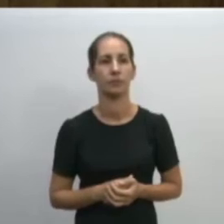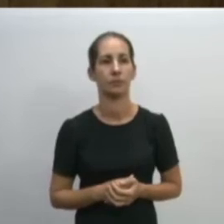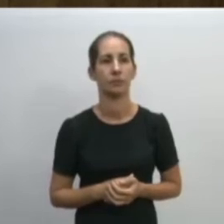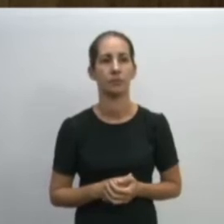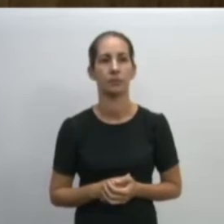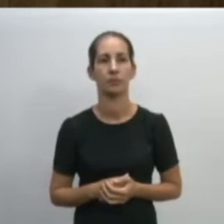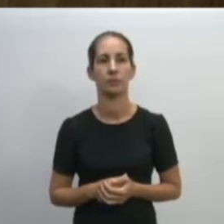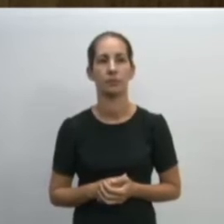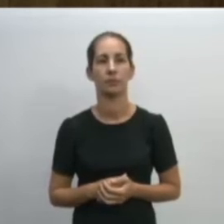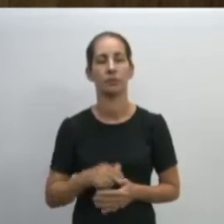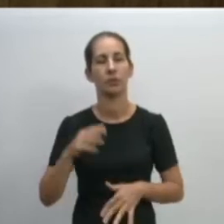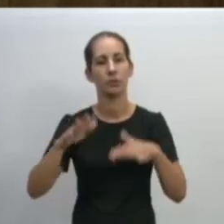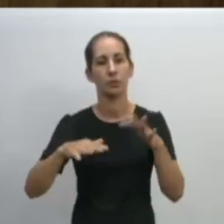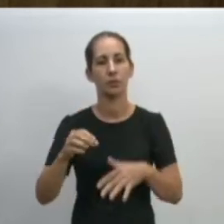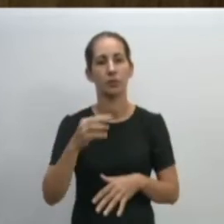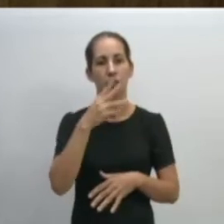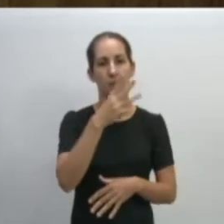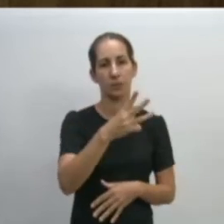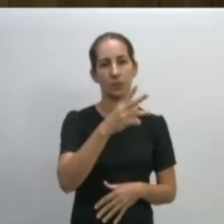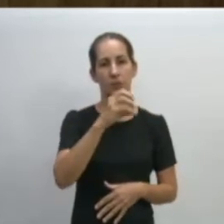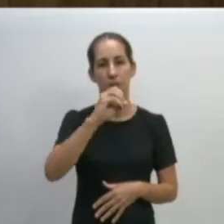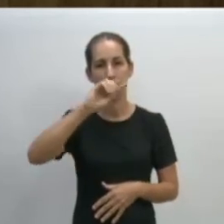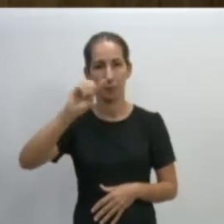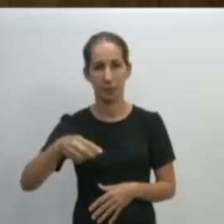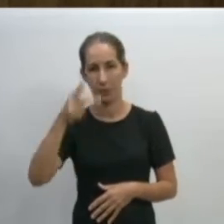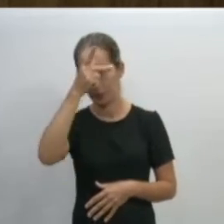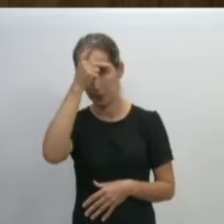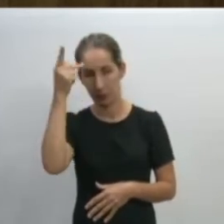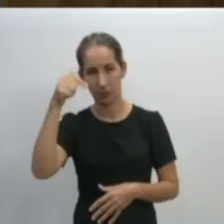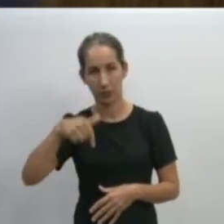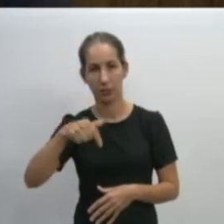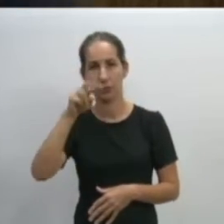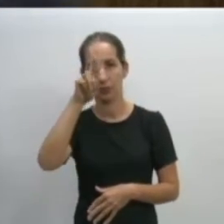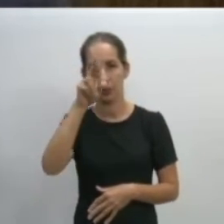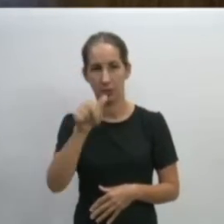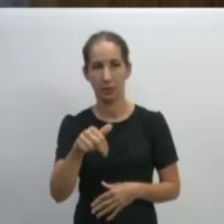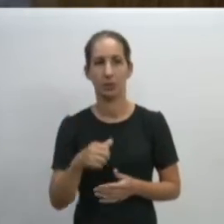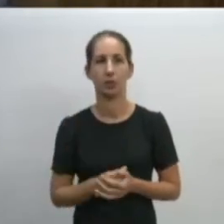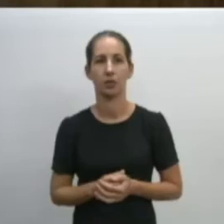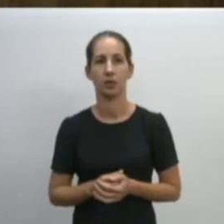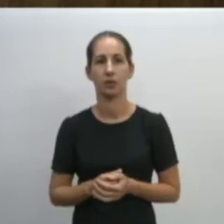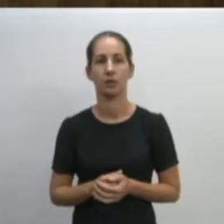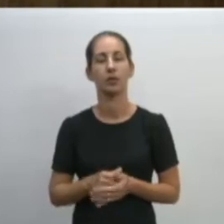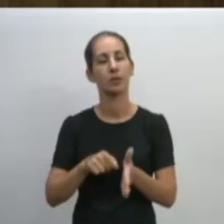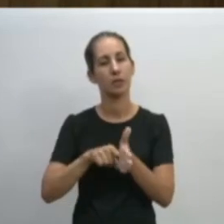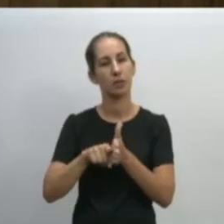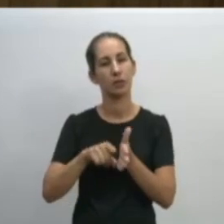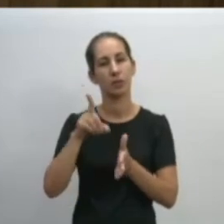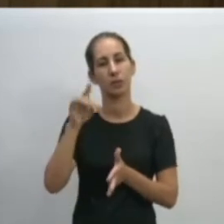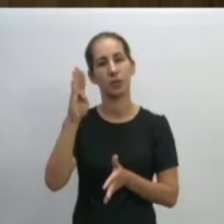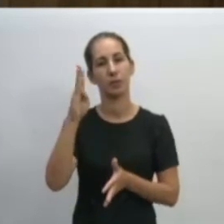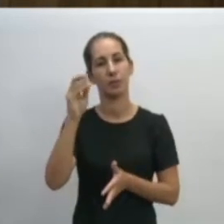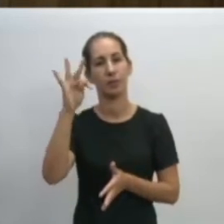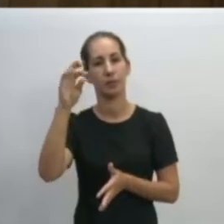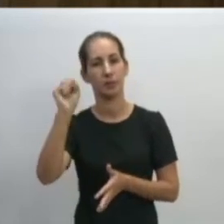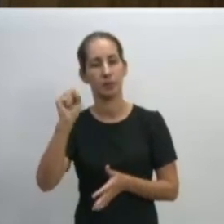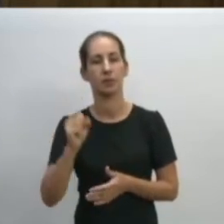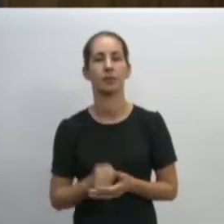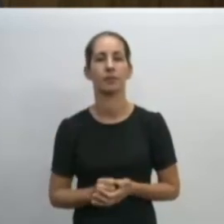condiz a mais ou menos 300 mil pessoas no Rio Grande do Norte diagnosticadas com a diabetes.